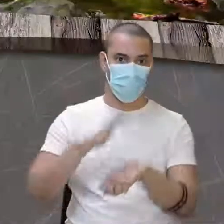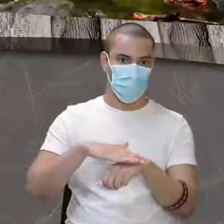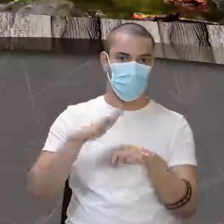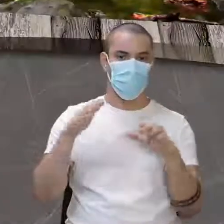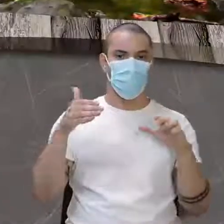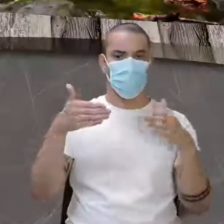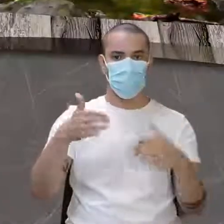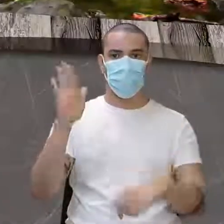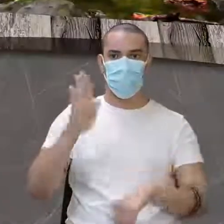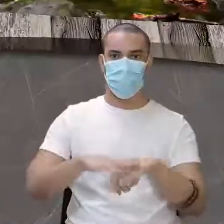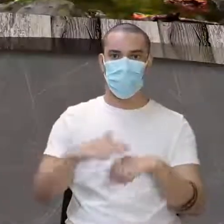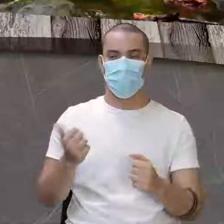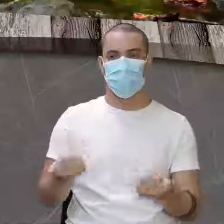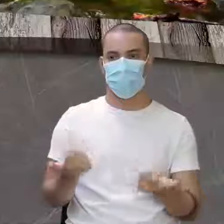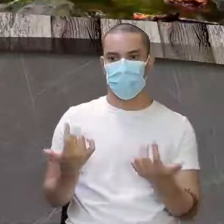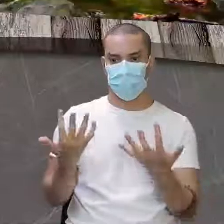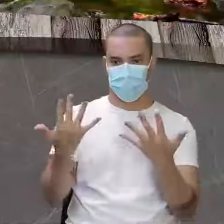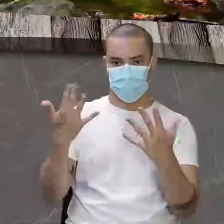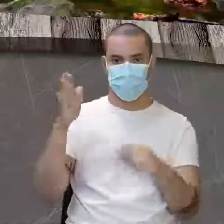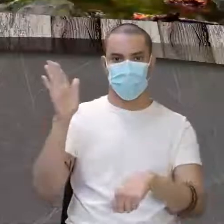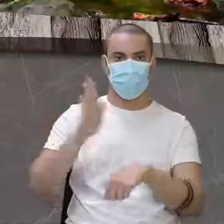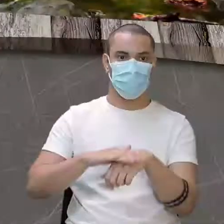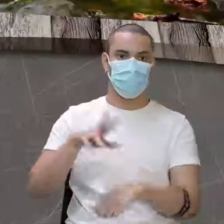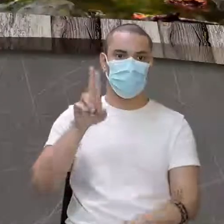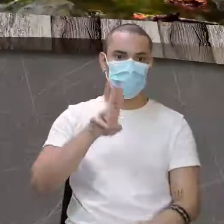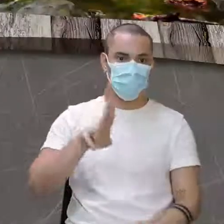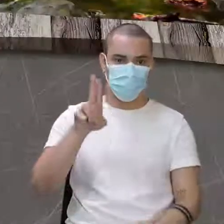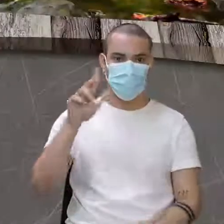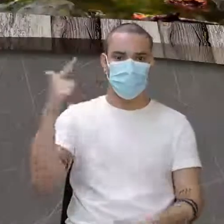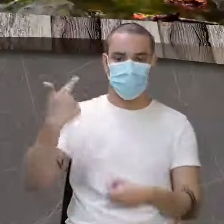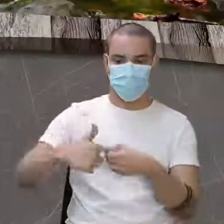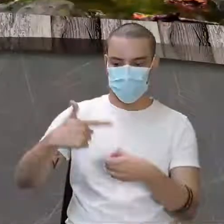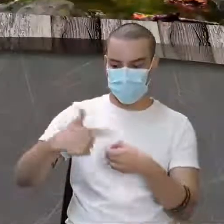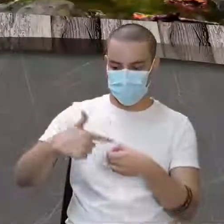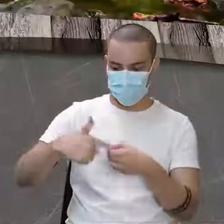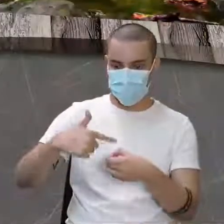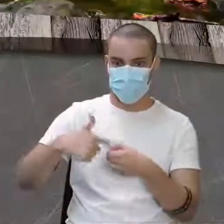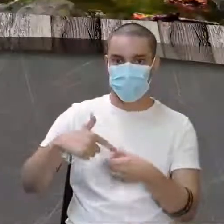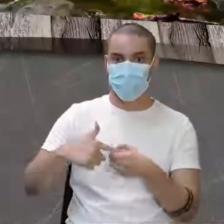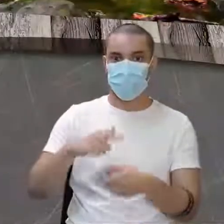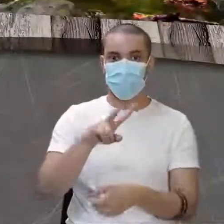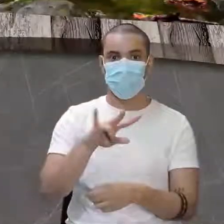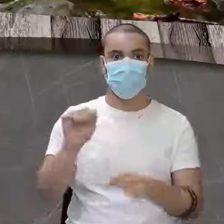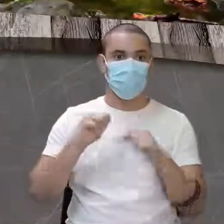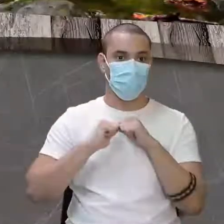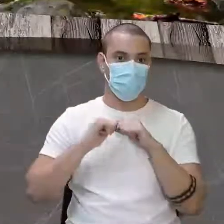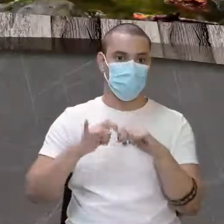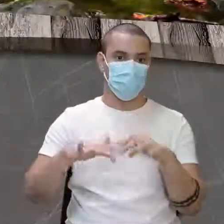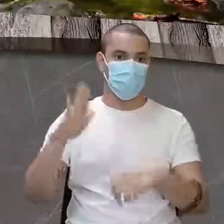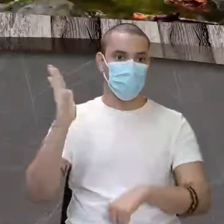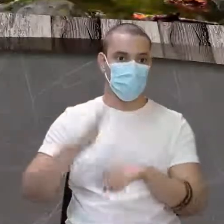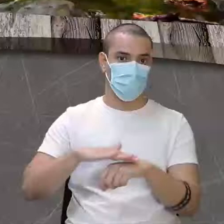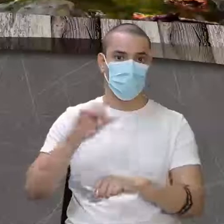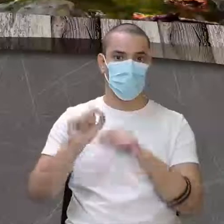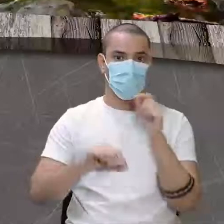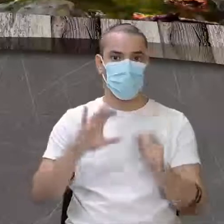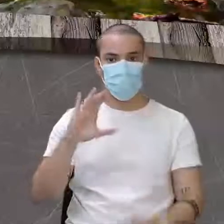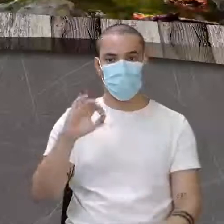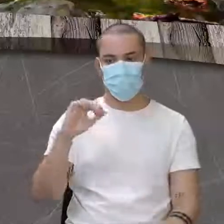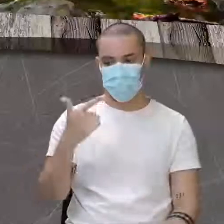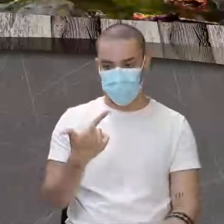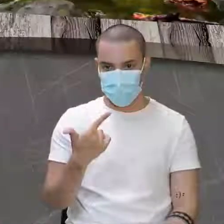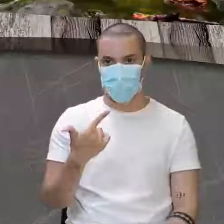concentrações, mais queimas, mais utilização de combustíveis fósseis, você vai estar liberando mais CO2